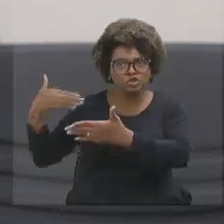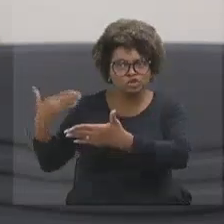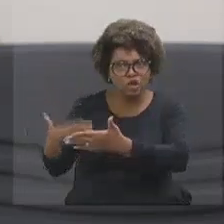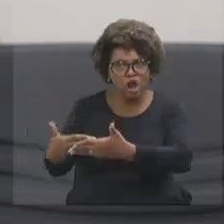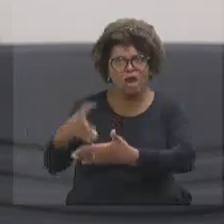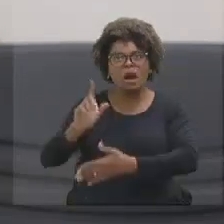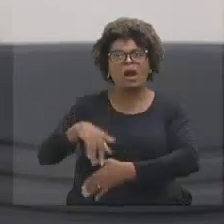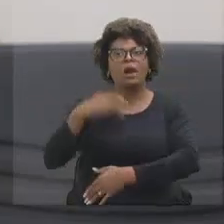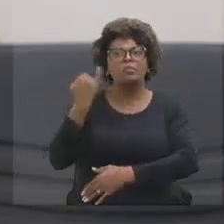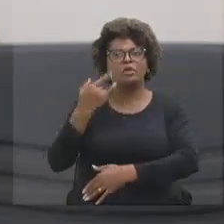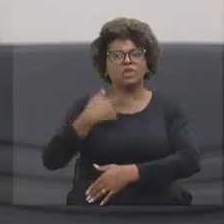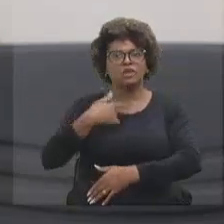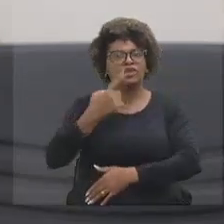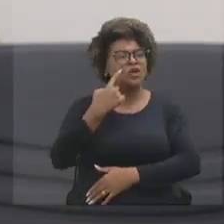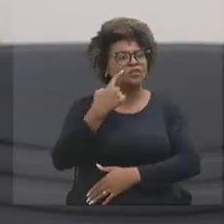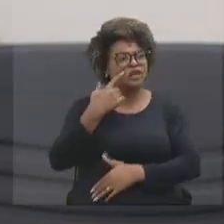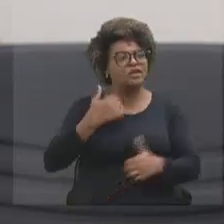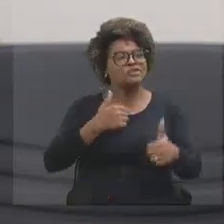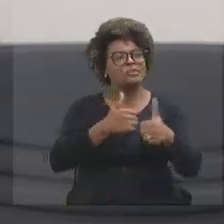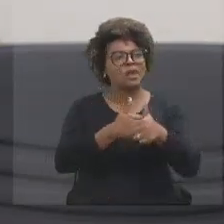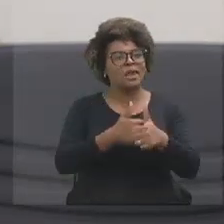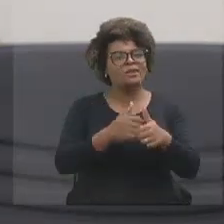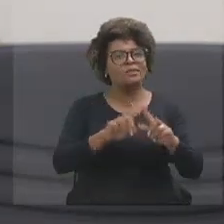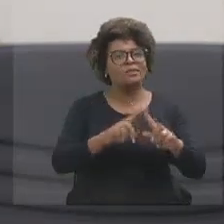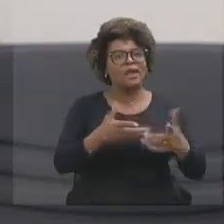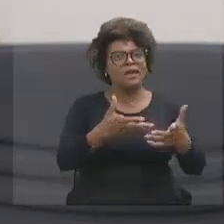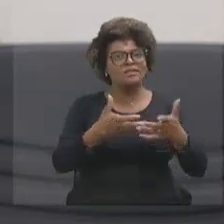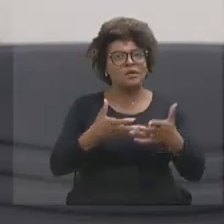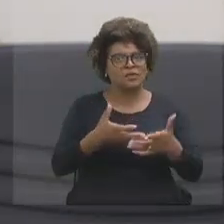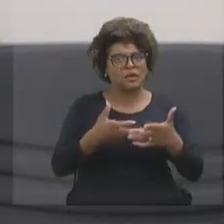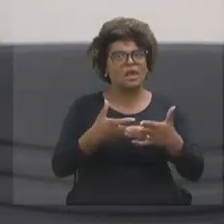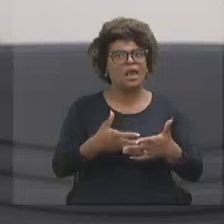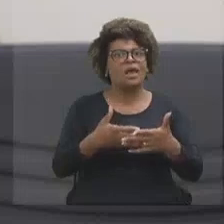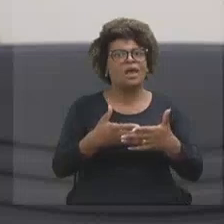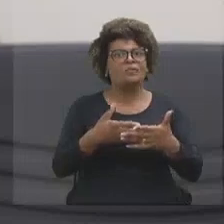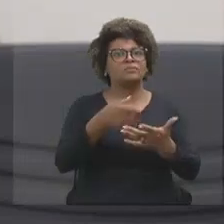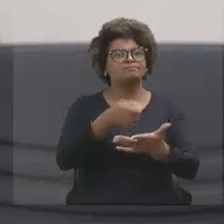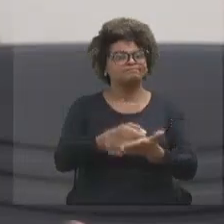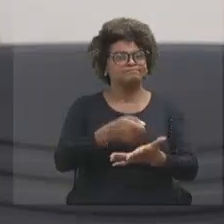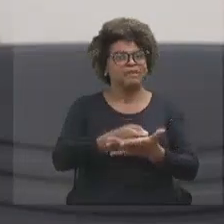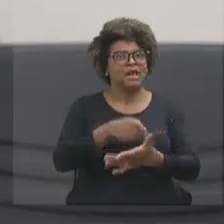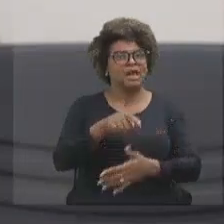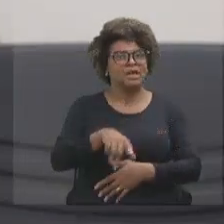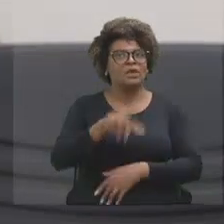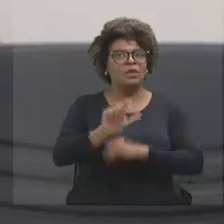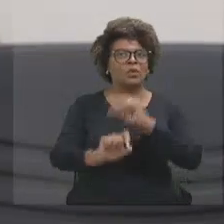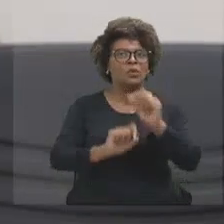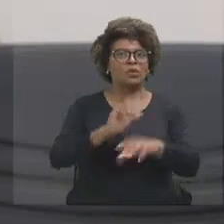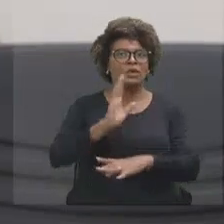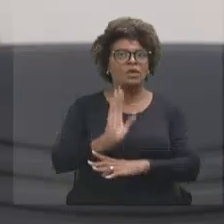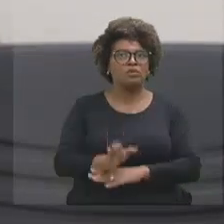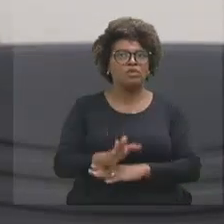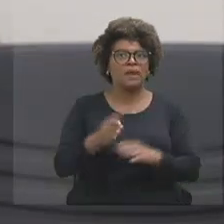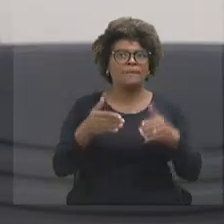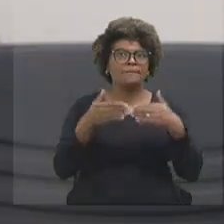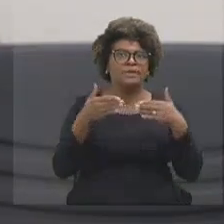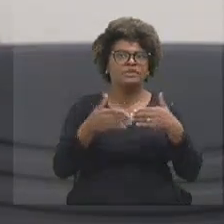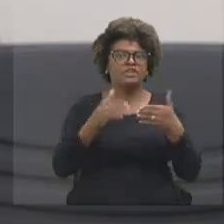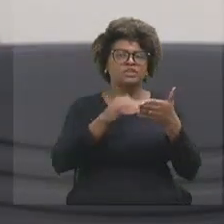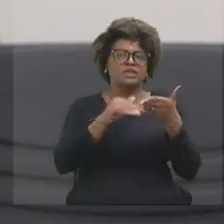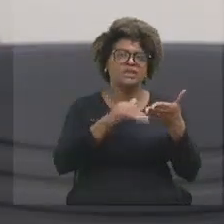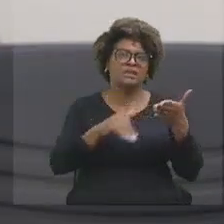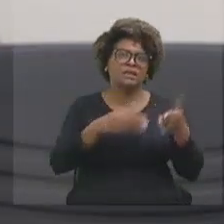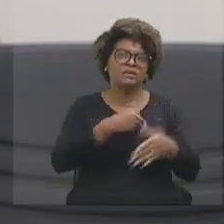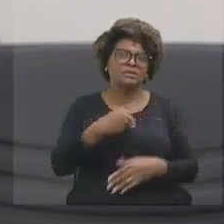mas eu não vou deixar de reforçar as demandas que eu já levei para o senhor na secretário digitais de saúde que ainda